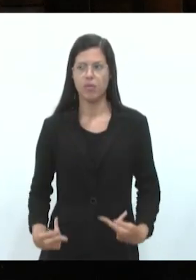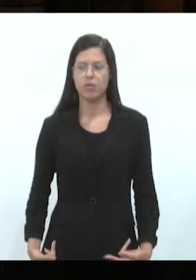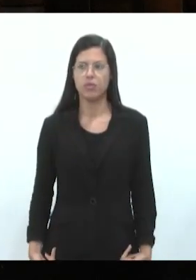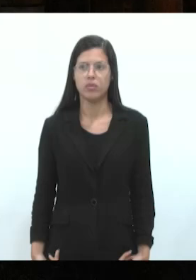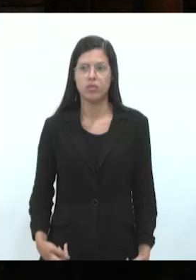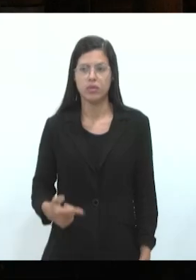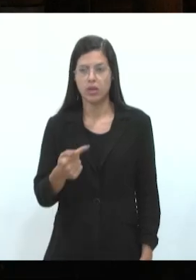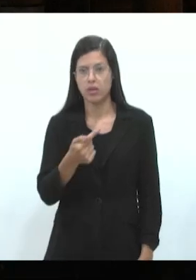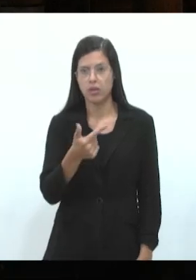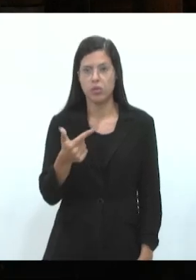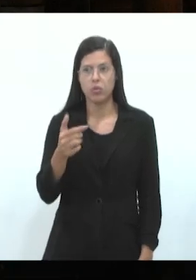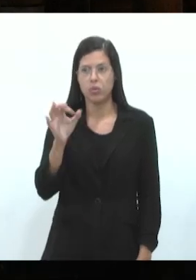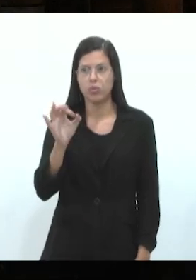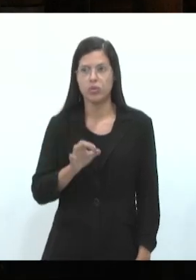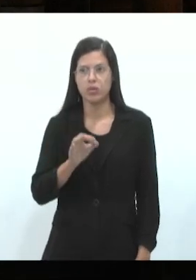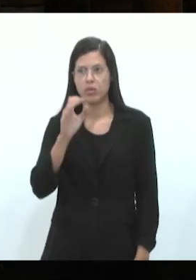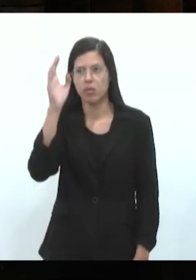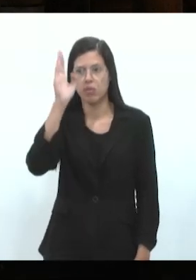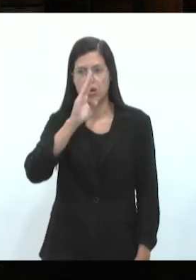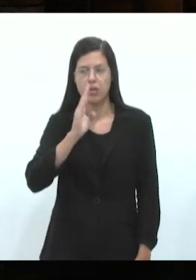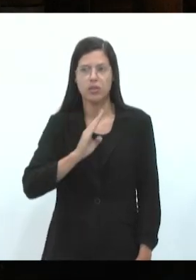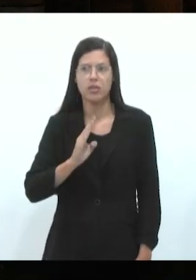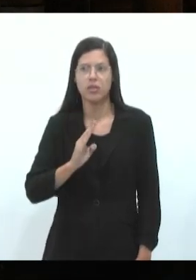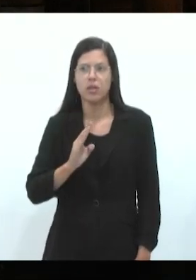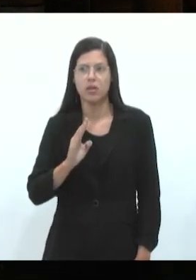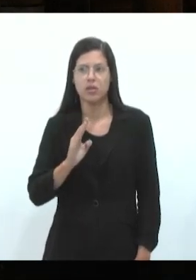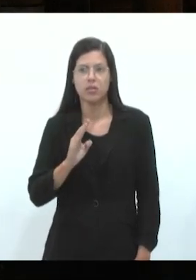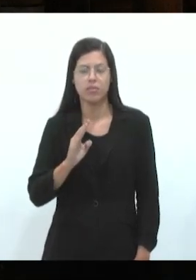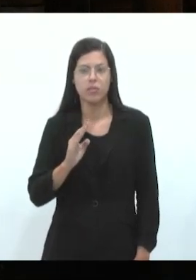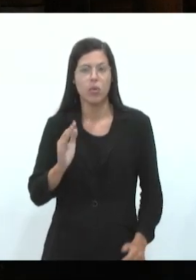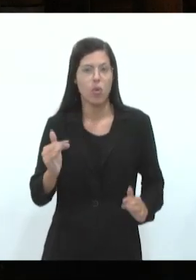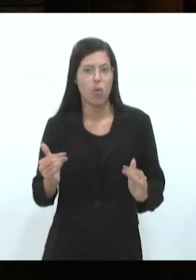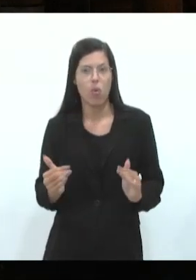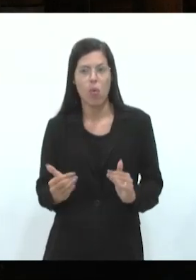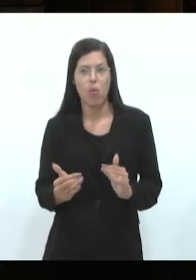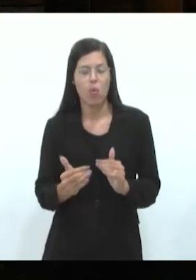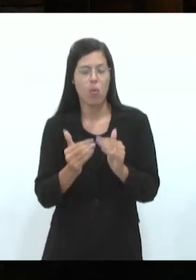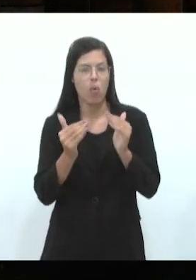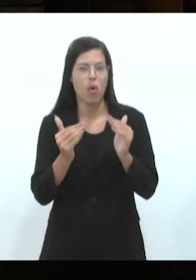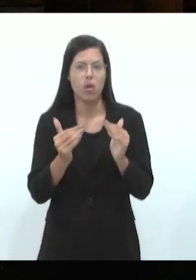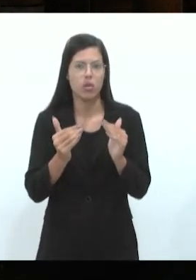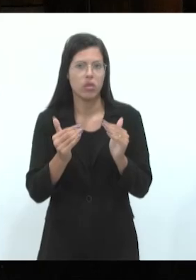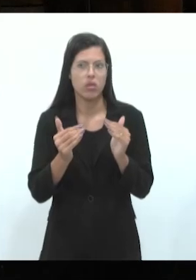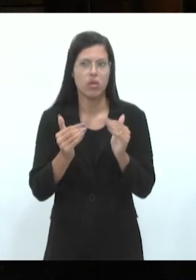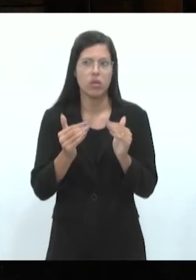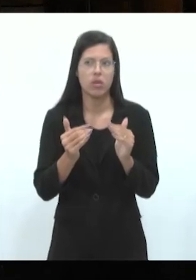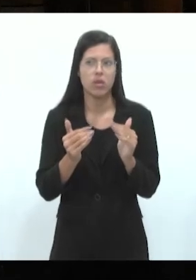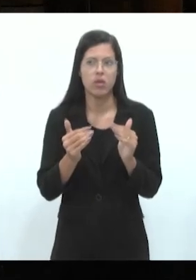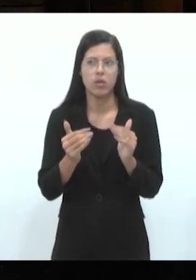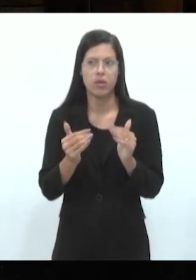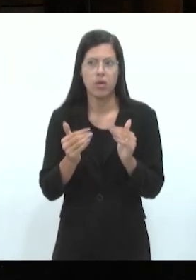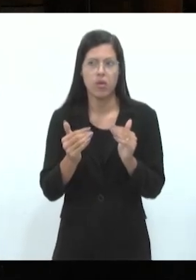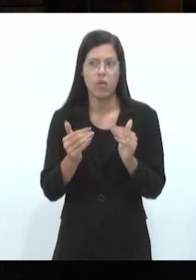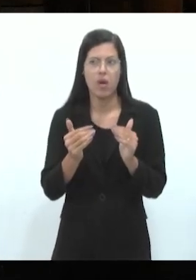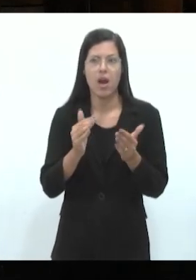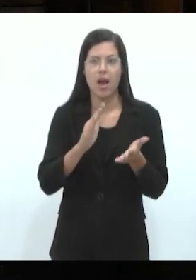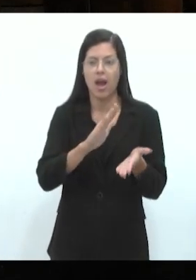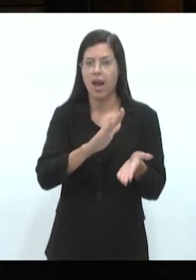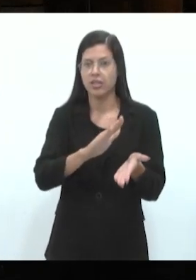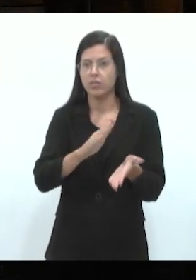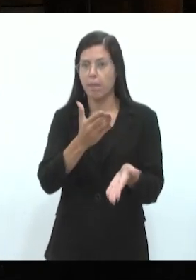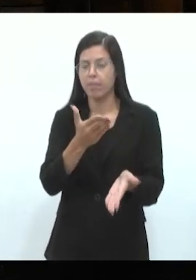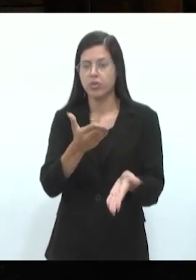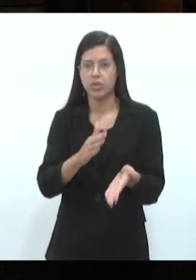72% dos brasileiros são favoráveis a desconsiderar certos direitos